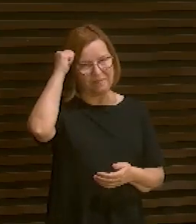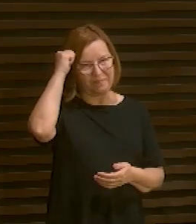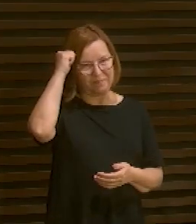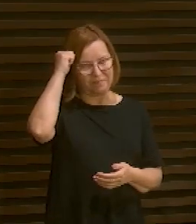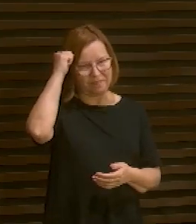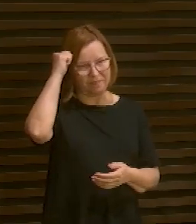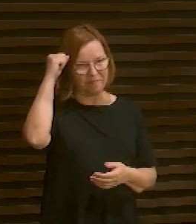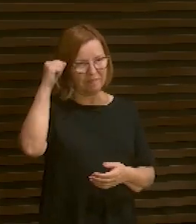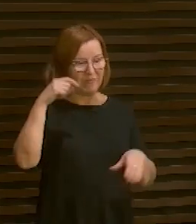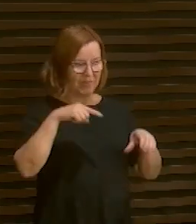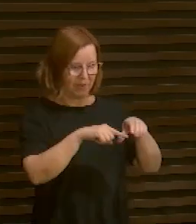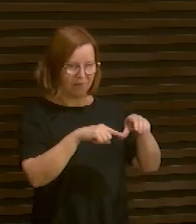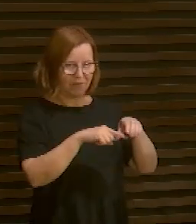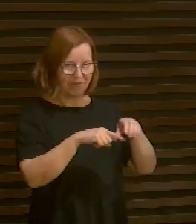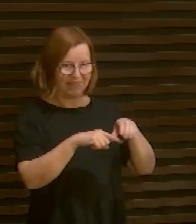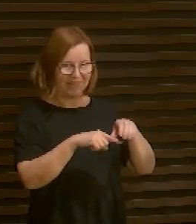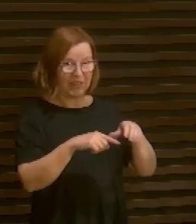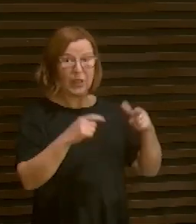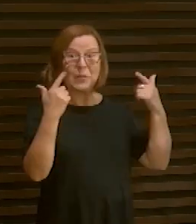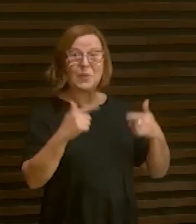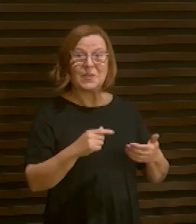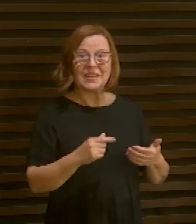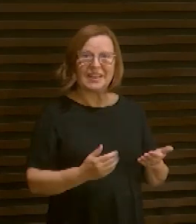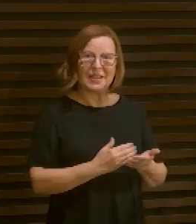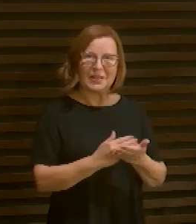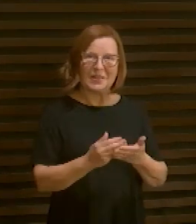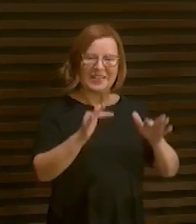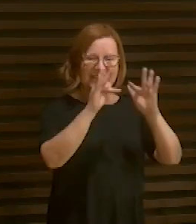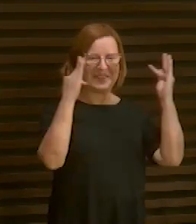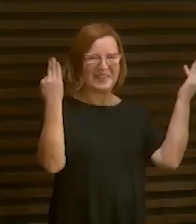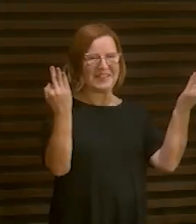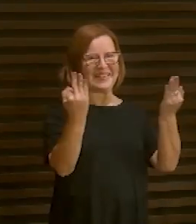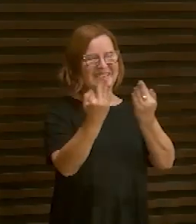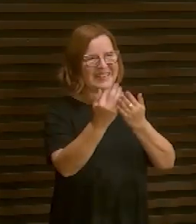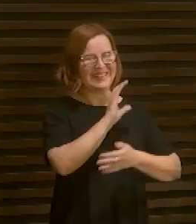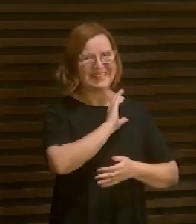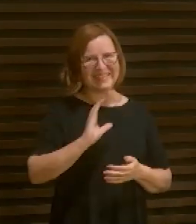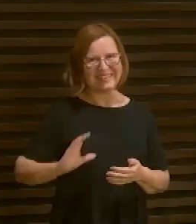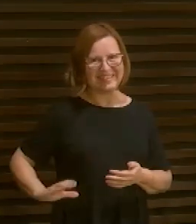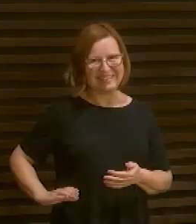tumba é onde inicia a família de Cristo.